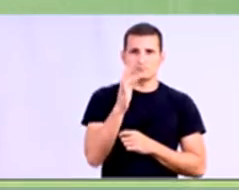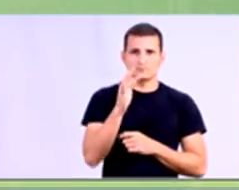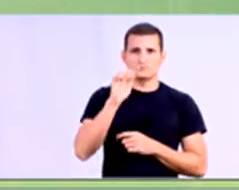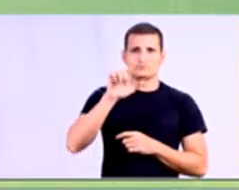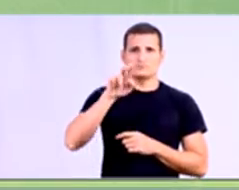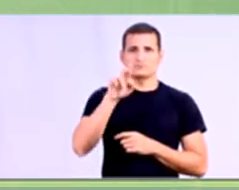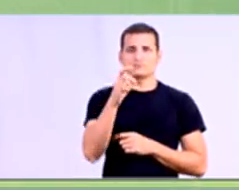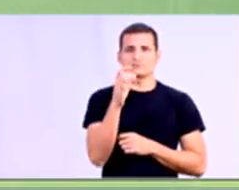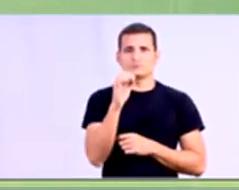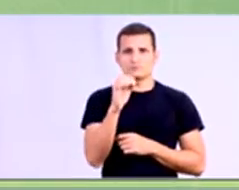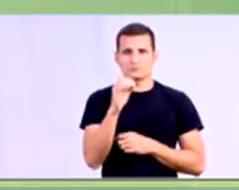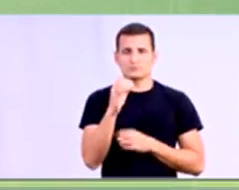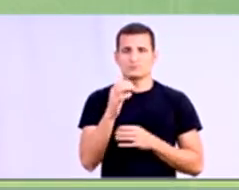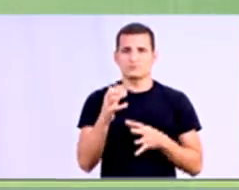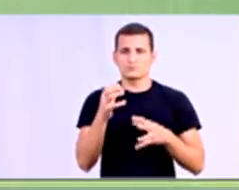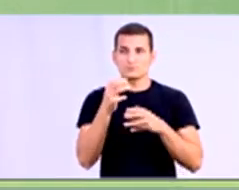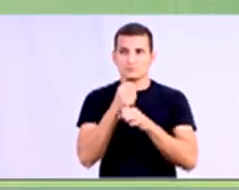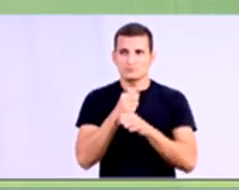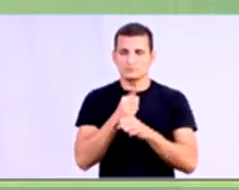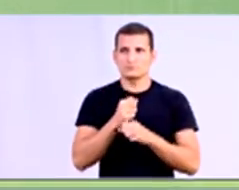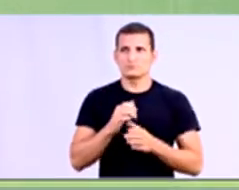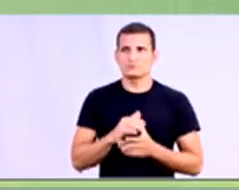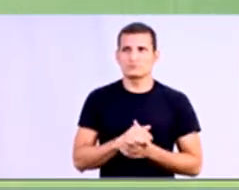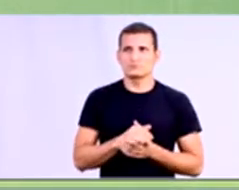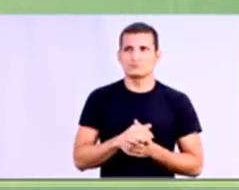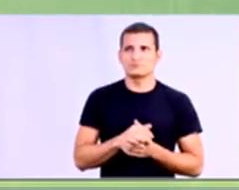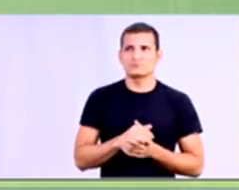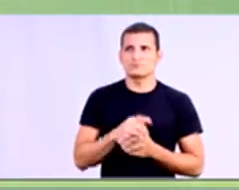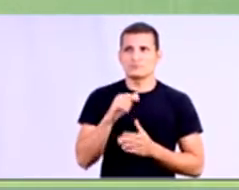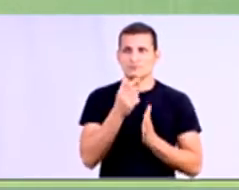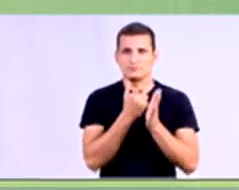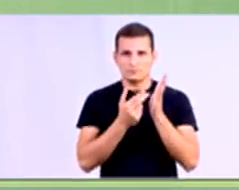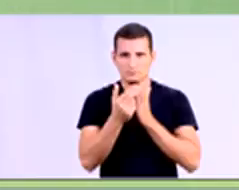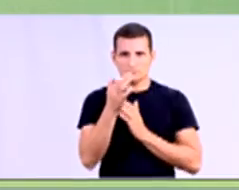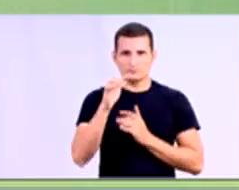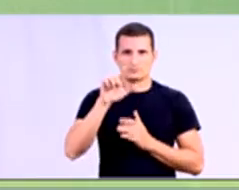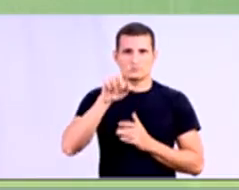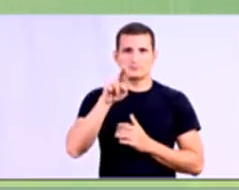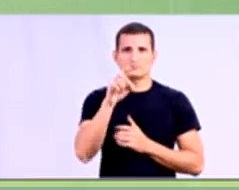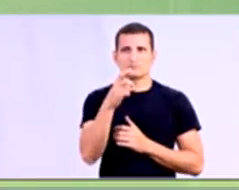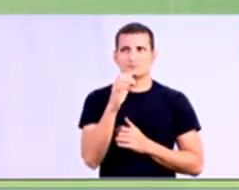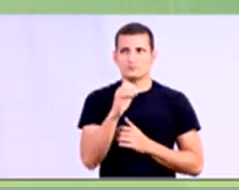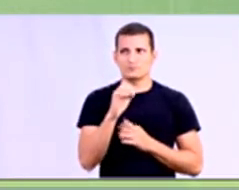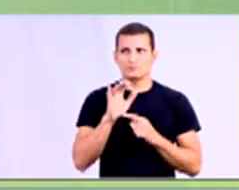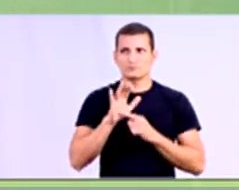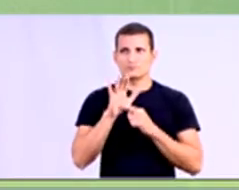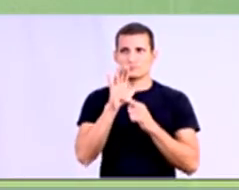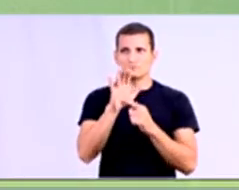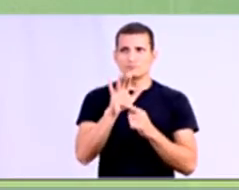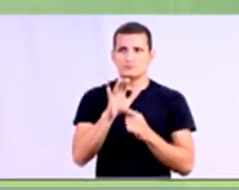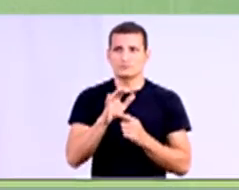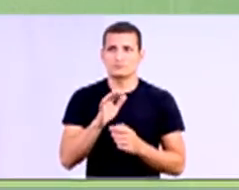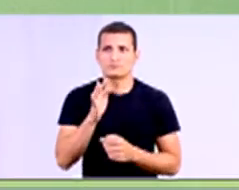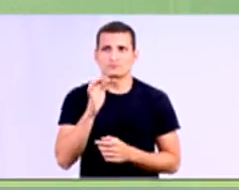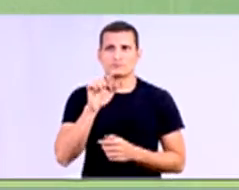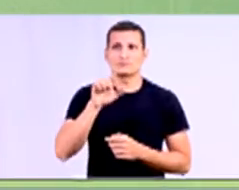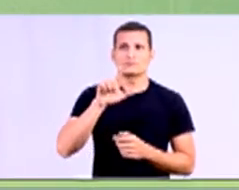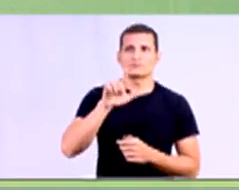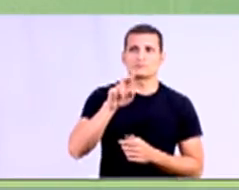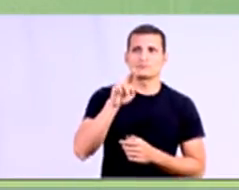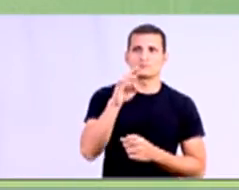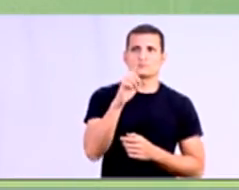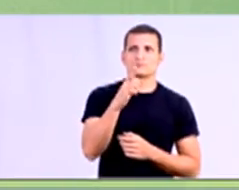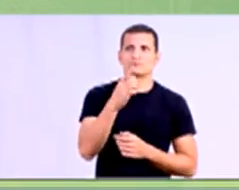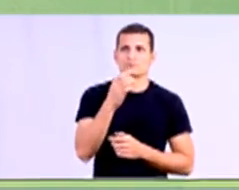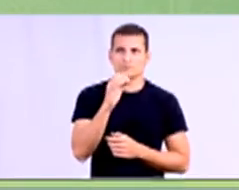conduzido por processamentos. É essencialmente um gráfico de fluxo, mostrando o fluxo de controle